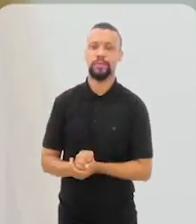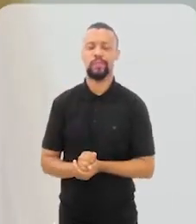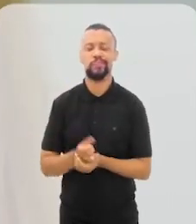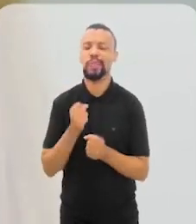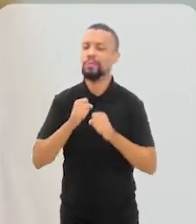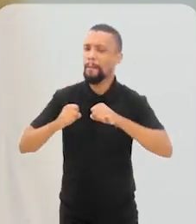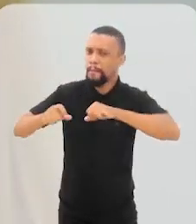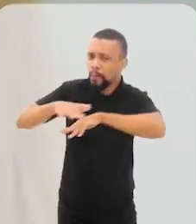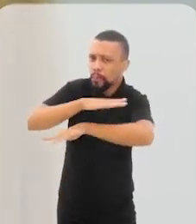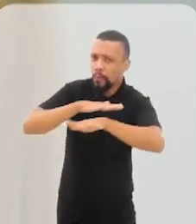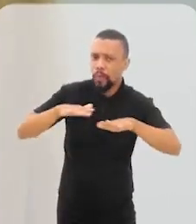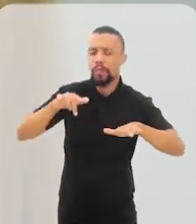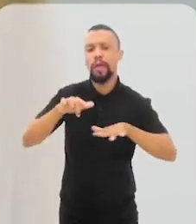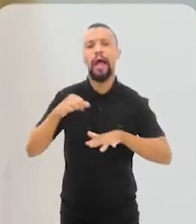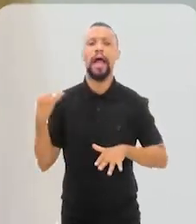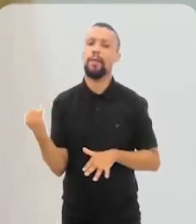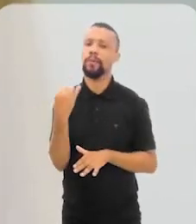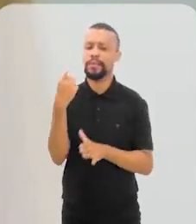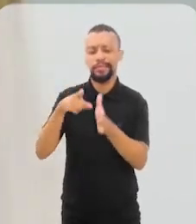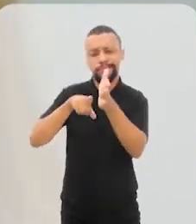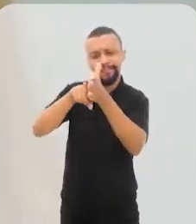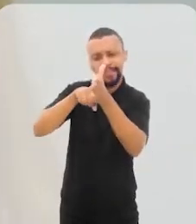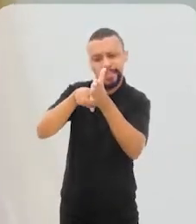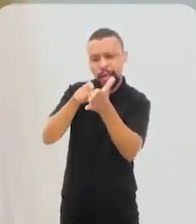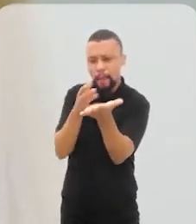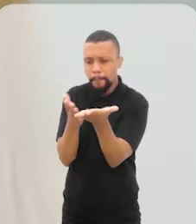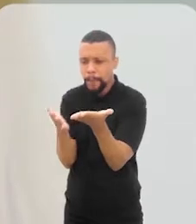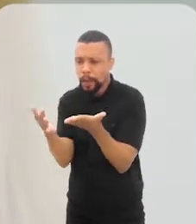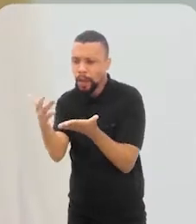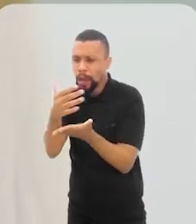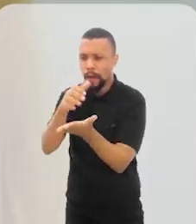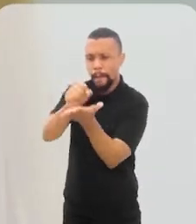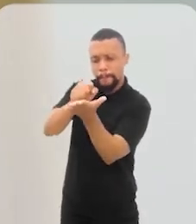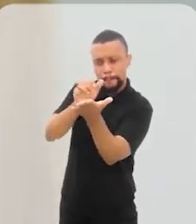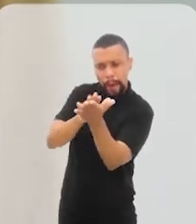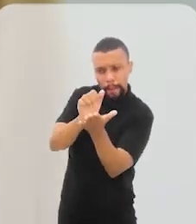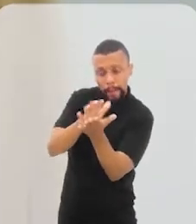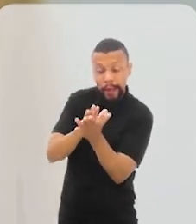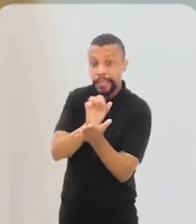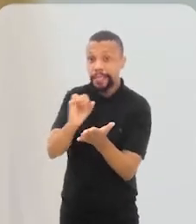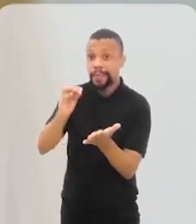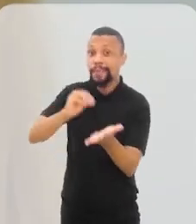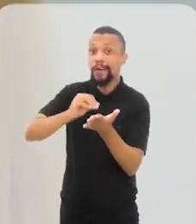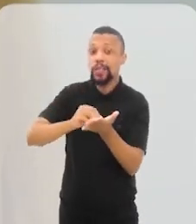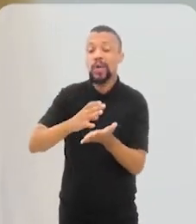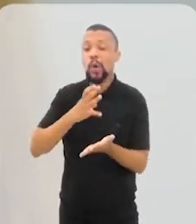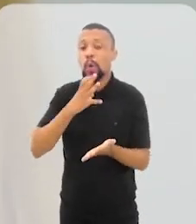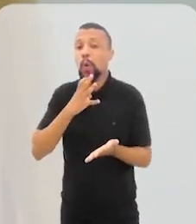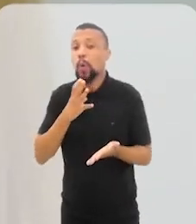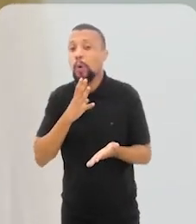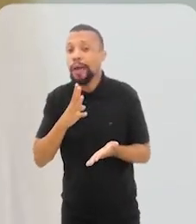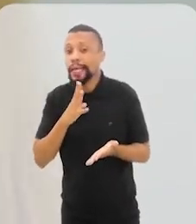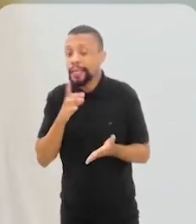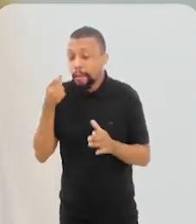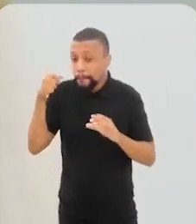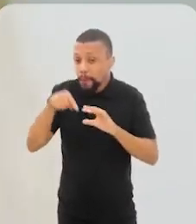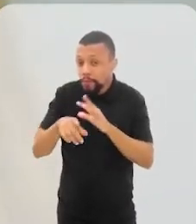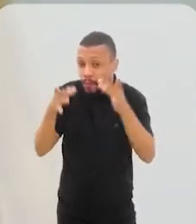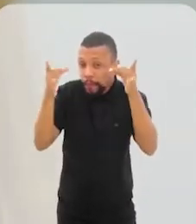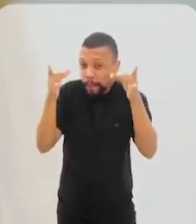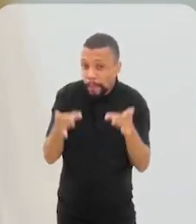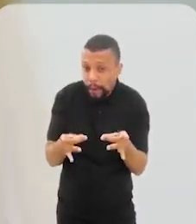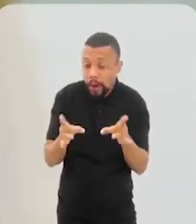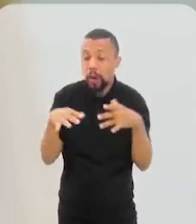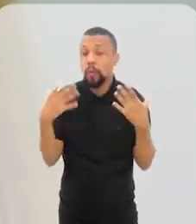Rio de Impacto é muito importante esse mapeamento, porque se a gente não conhece quem são os negócios de impacto existentes, a gente